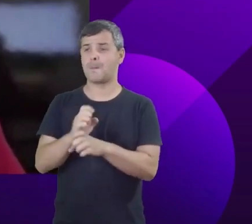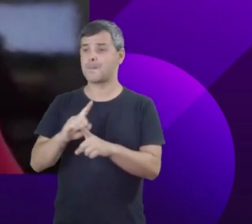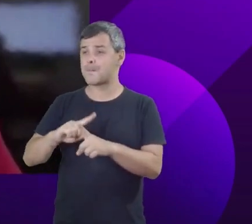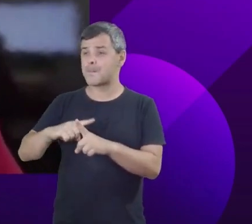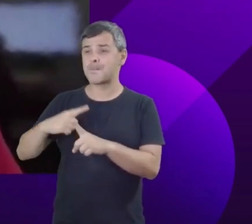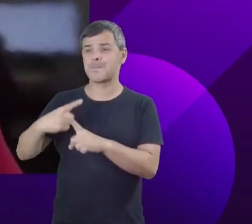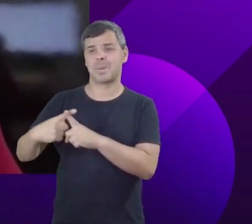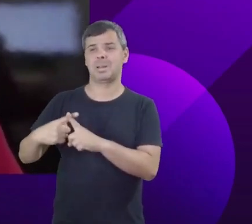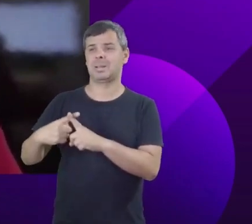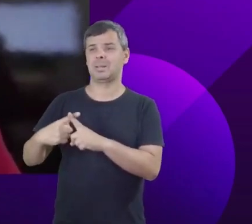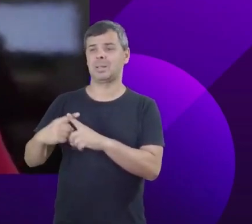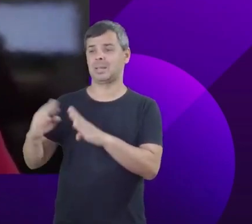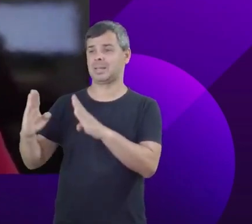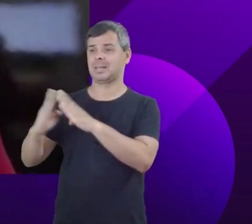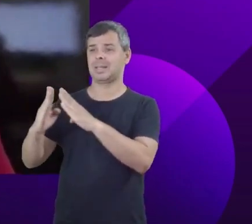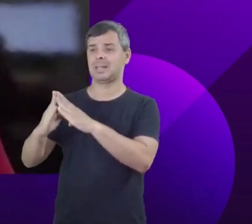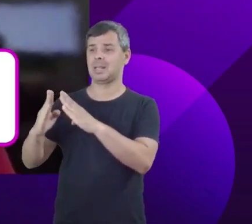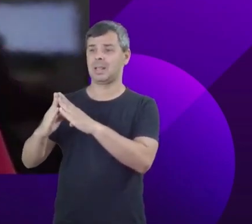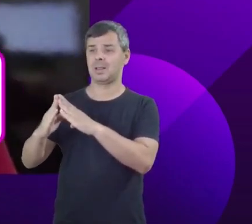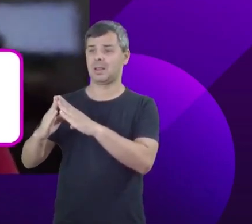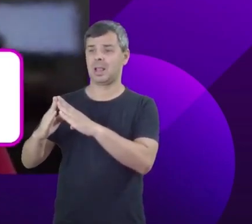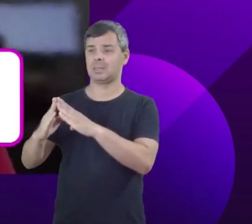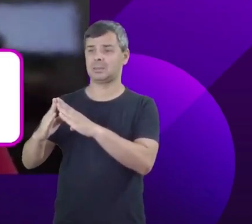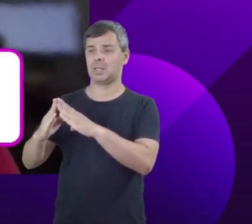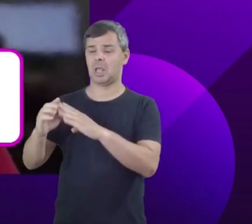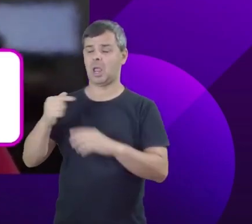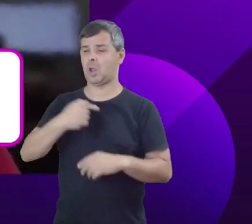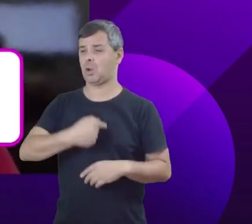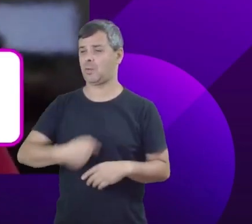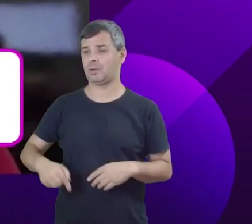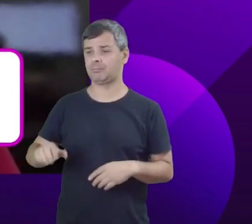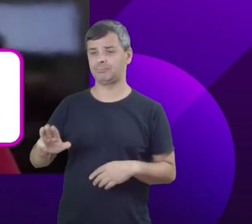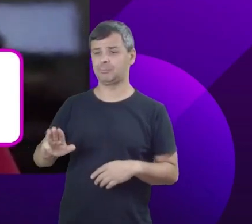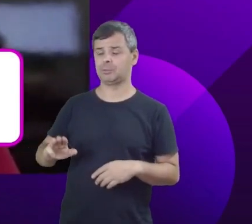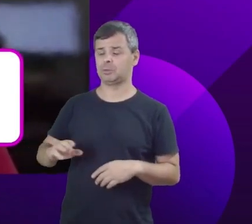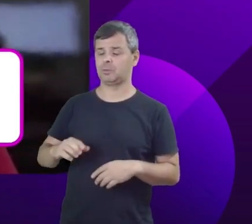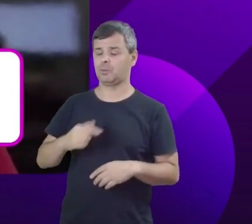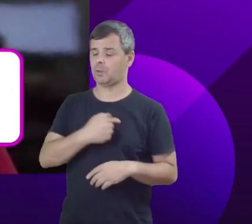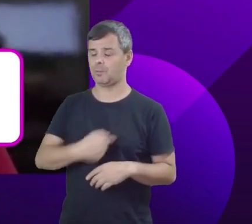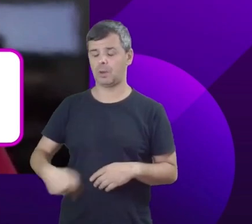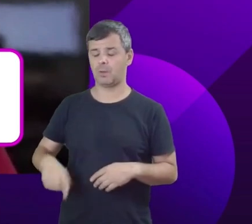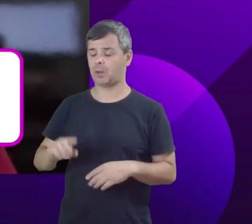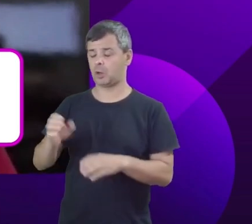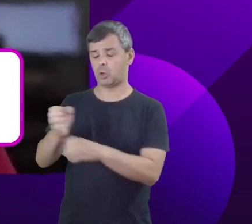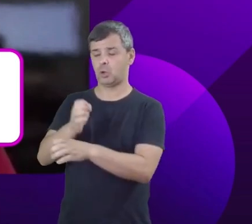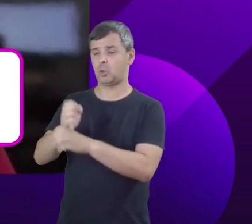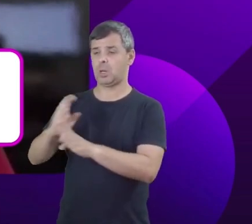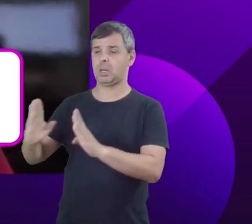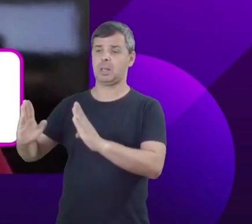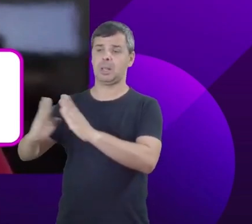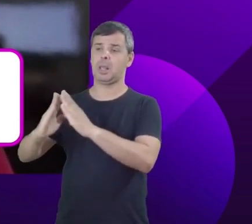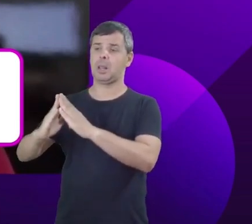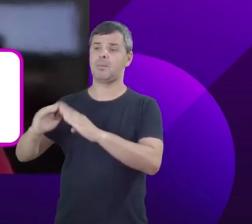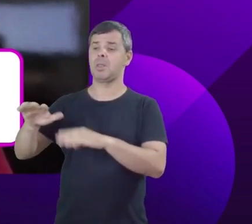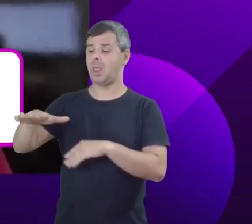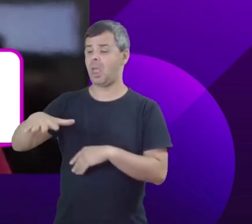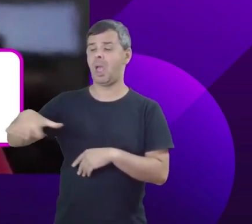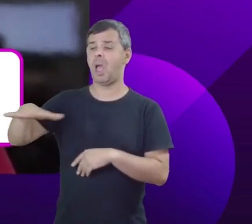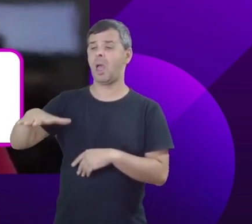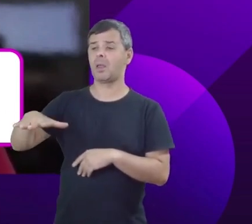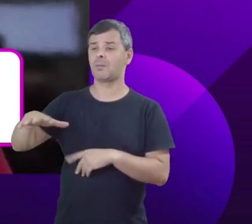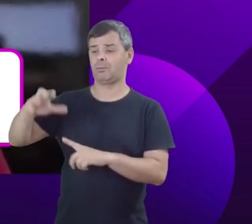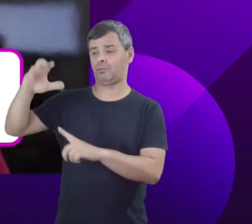mais habitações, o governo não vai, né, construir habitações em áreas que